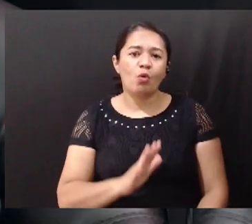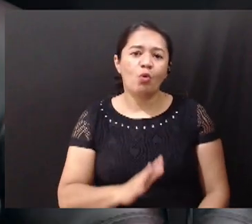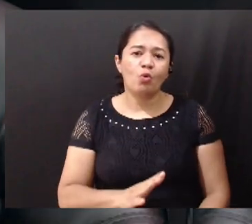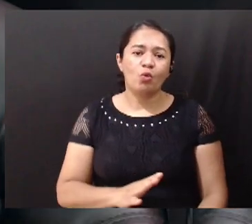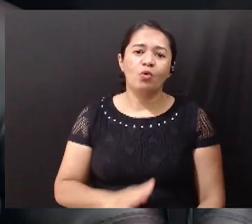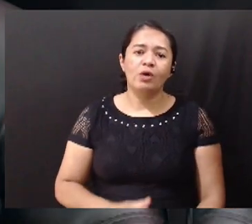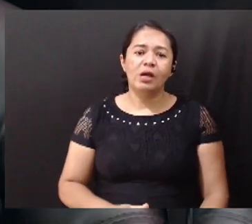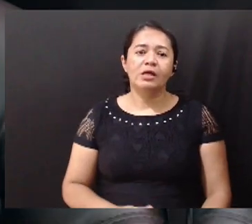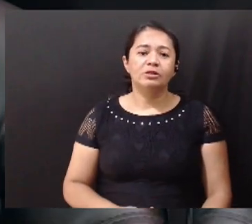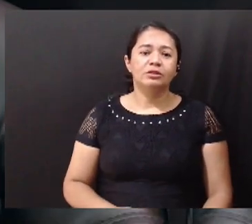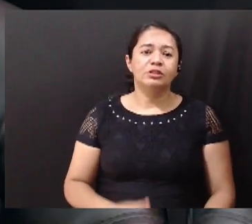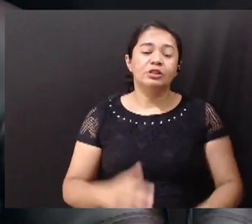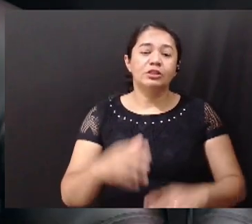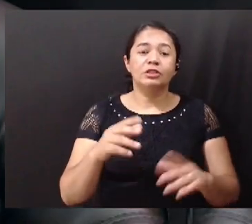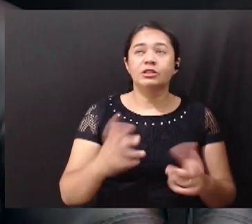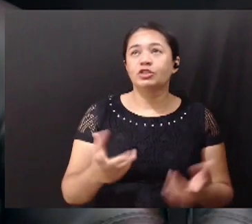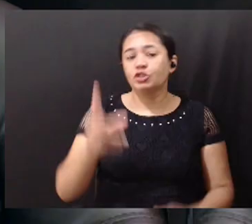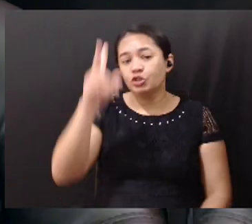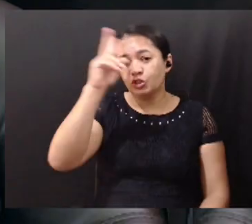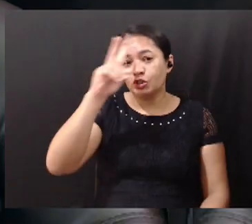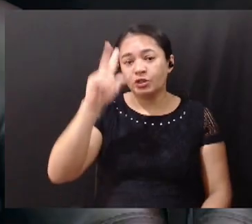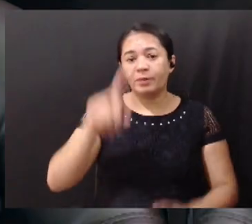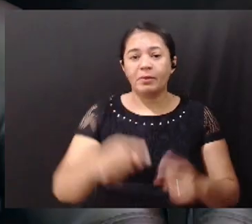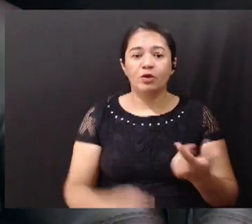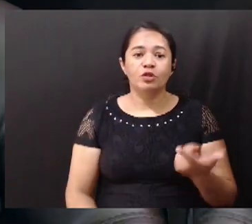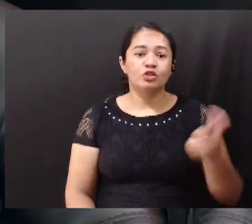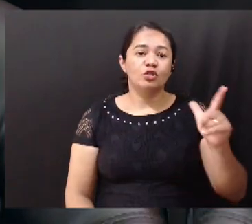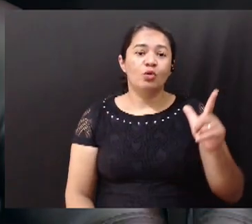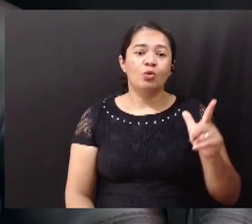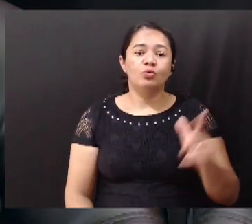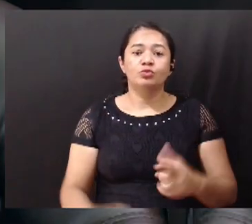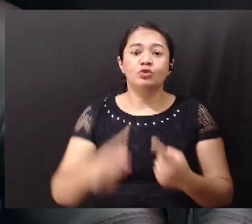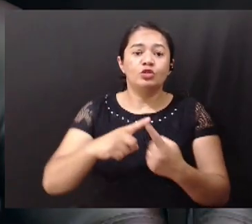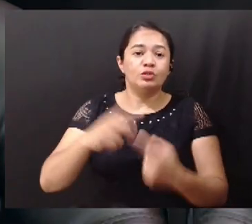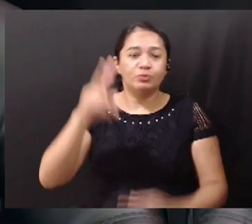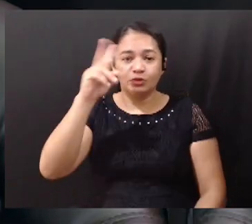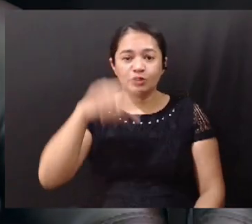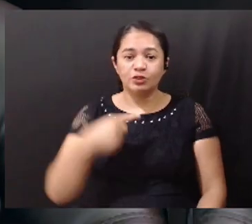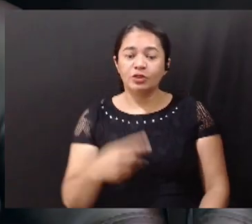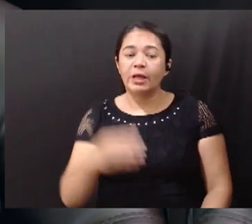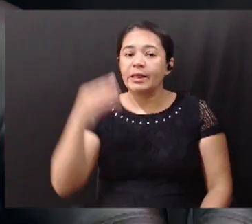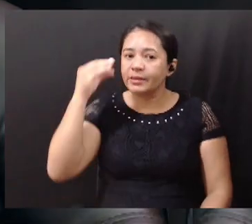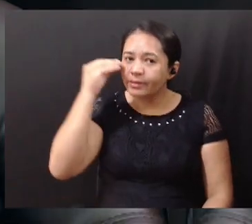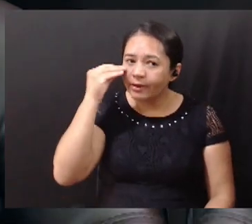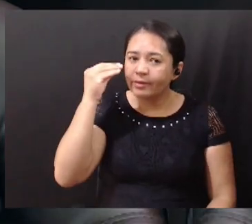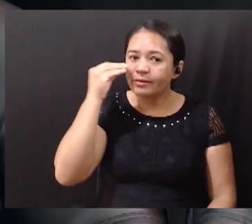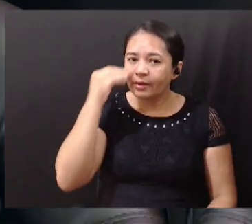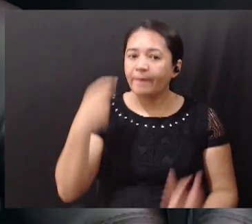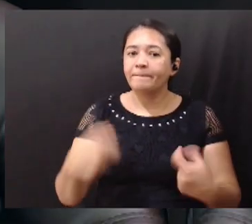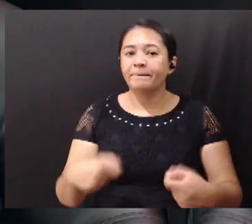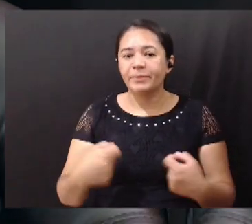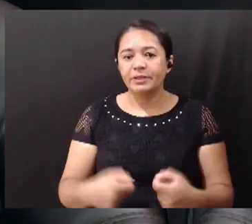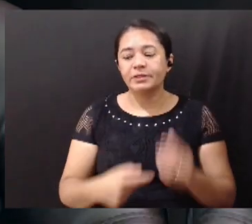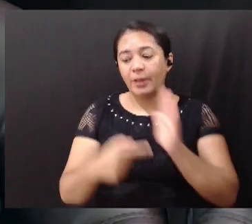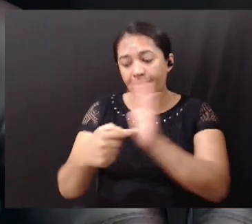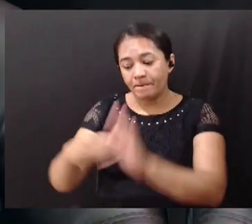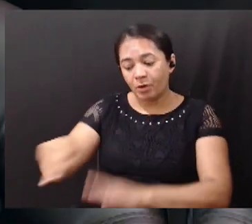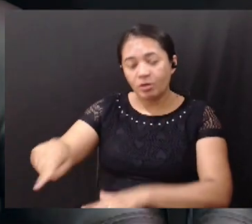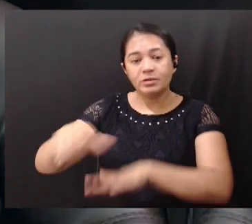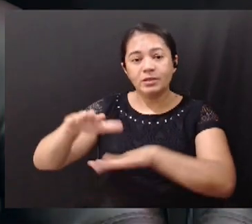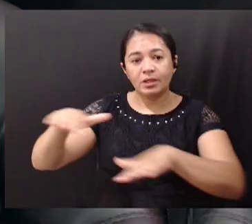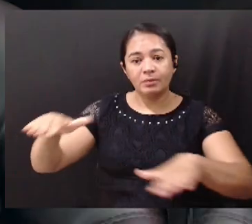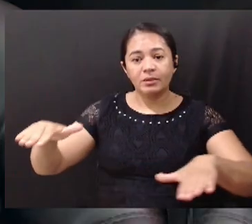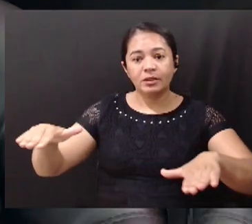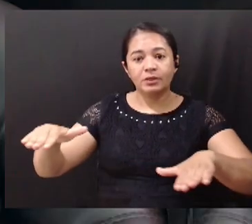fadas, mas você gosta de uma história mais verídica. E a gente vai ter que tentar, né? A gente vai ter que mostrar para essa criança o mundo